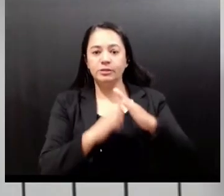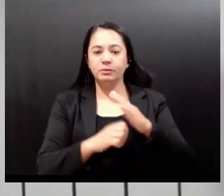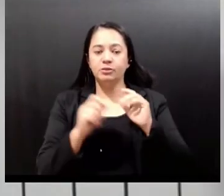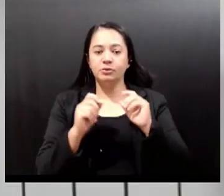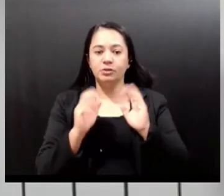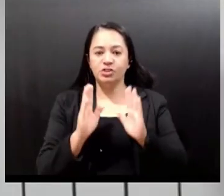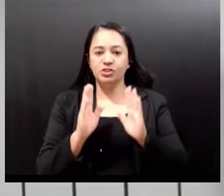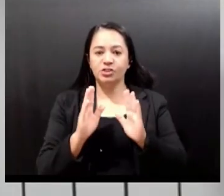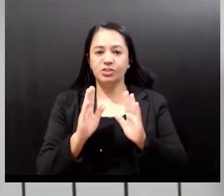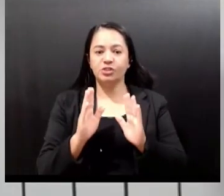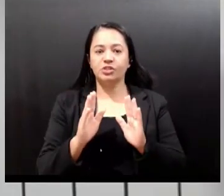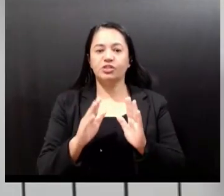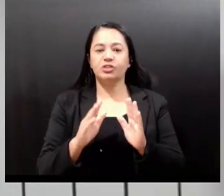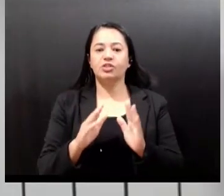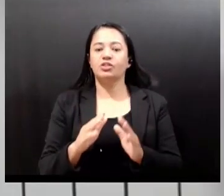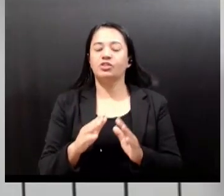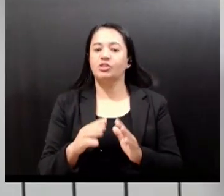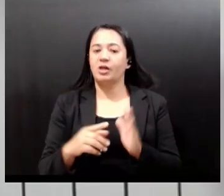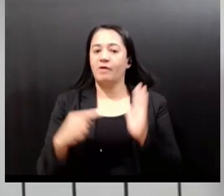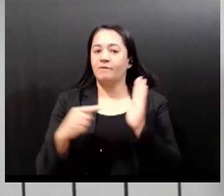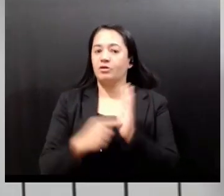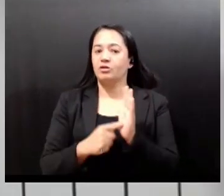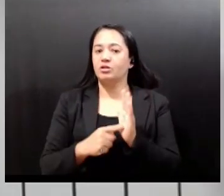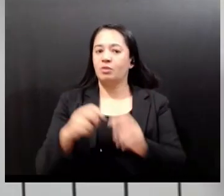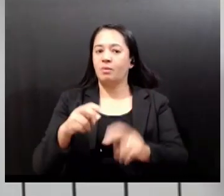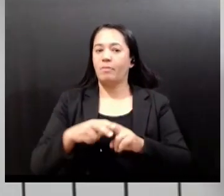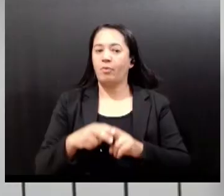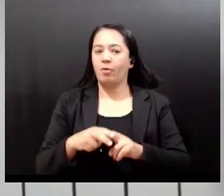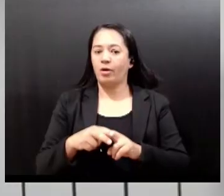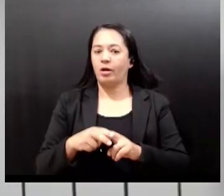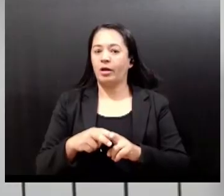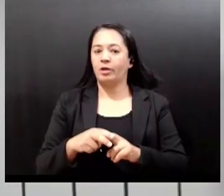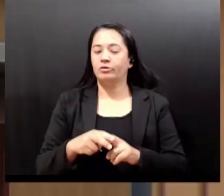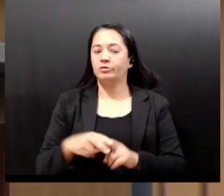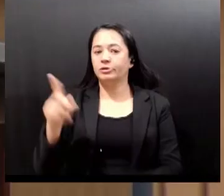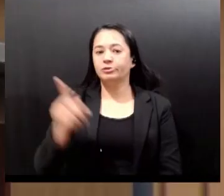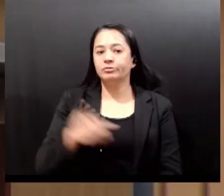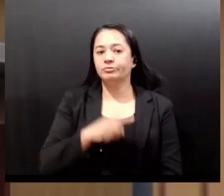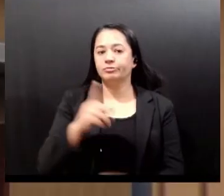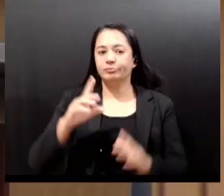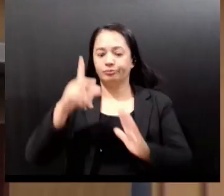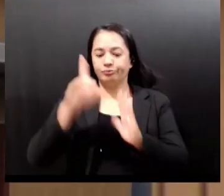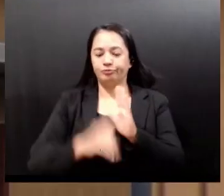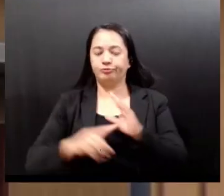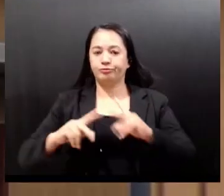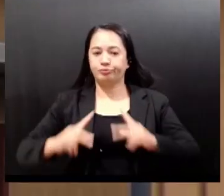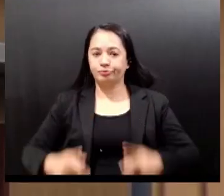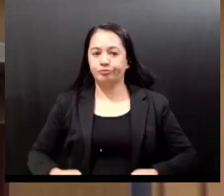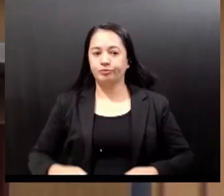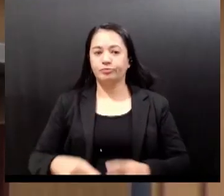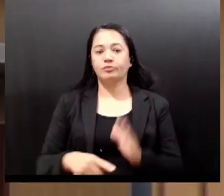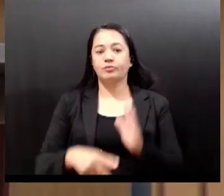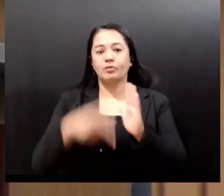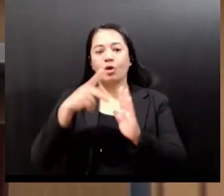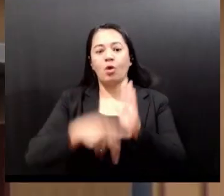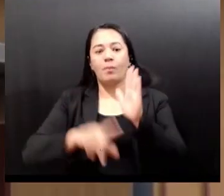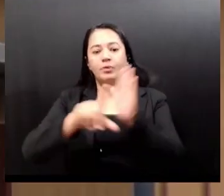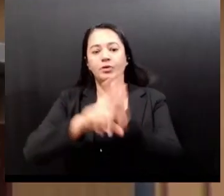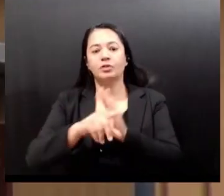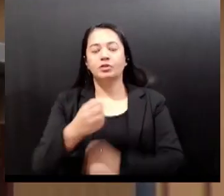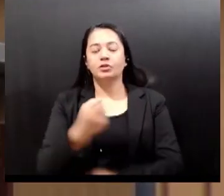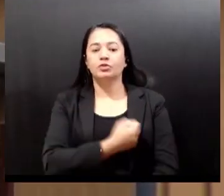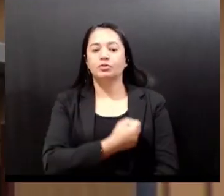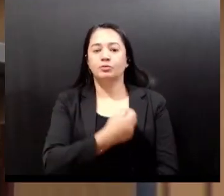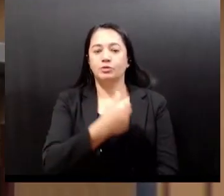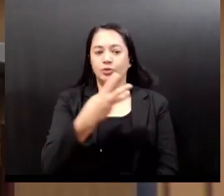em graves violações de direitos humanos. O projeto de lei 301 de